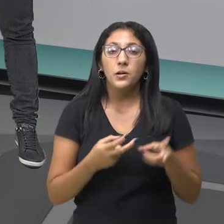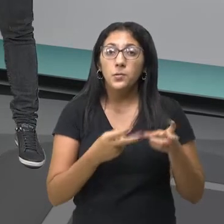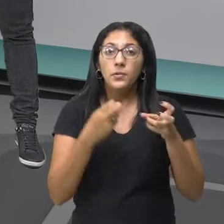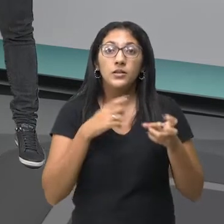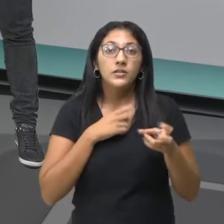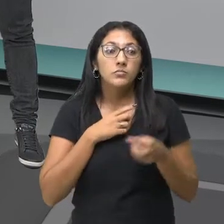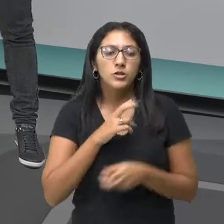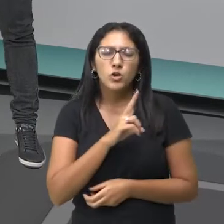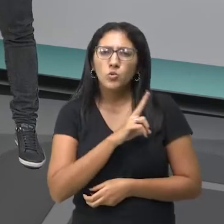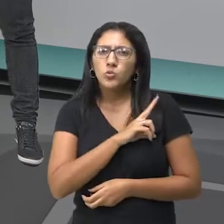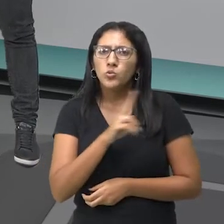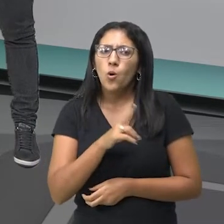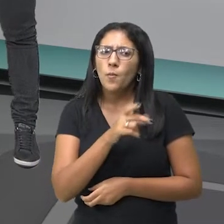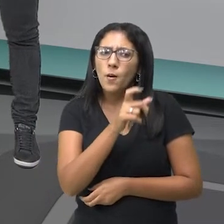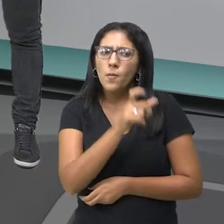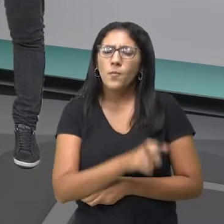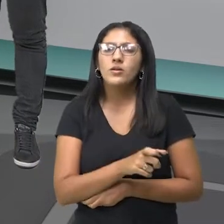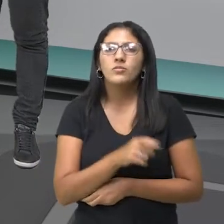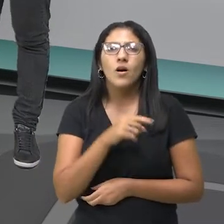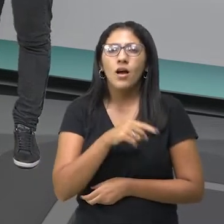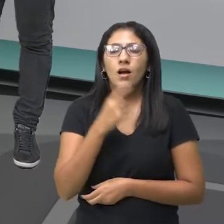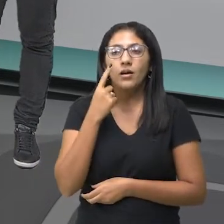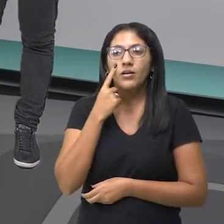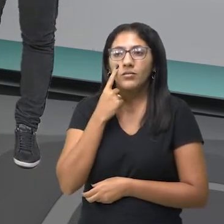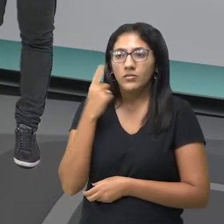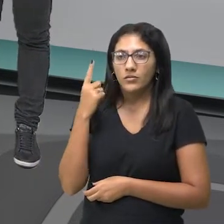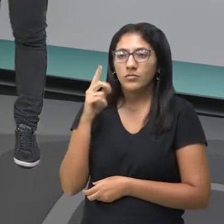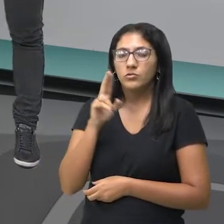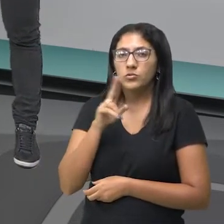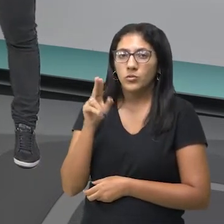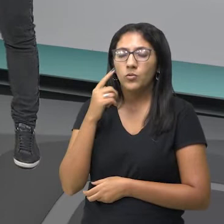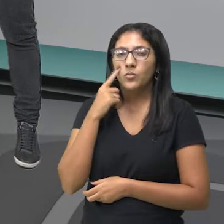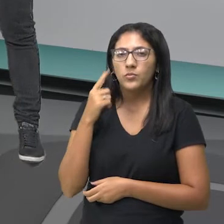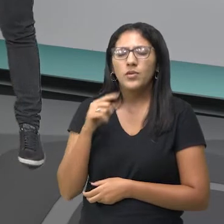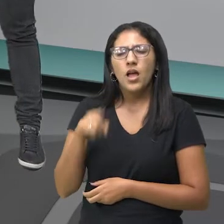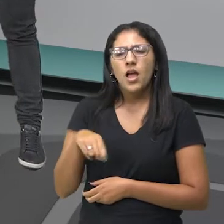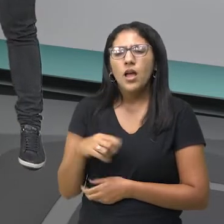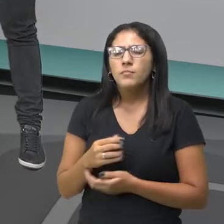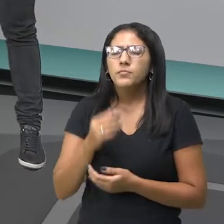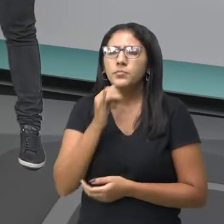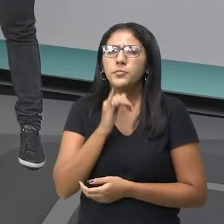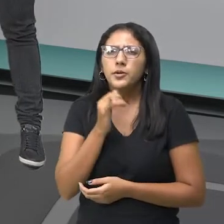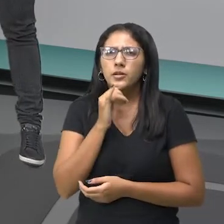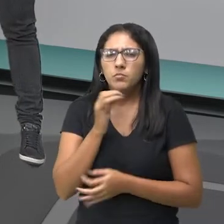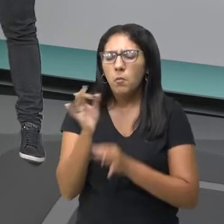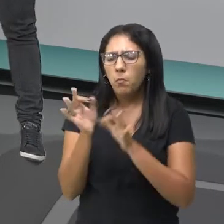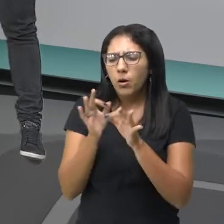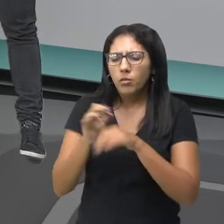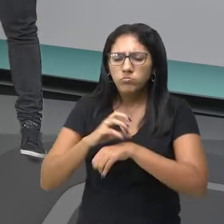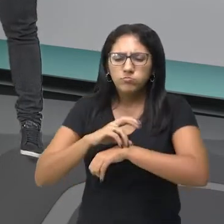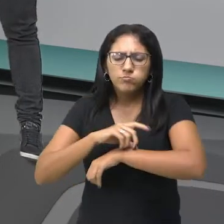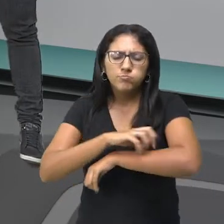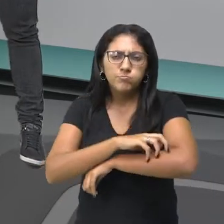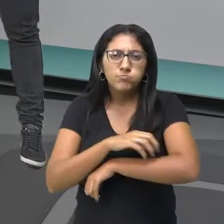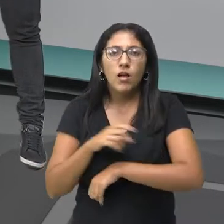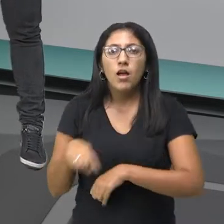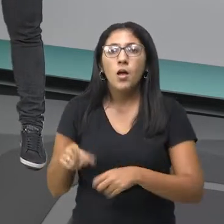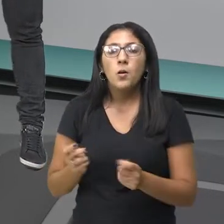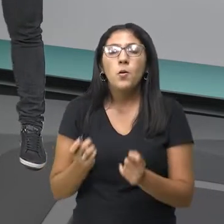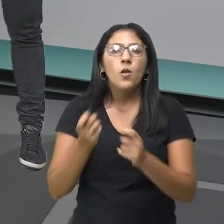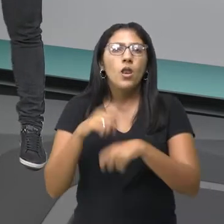de uma pessoa, e essa pessoa aqui, o Steve, certo? Ele é um treinador de insetos, então ele consegue